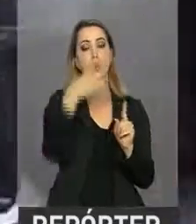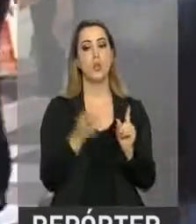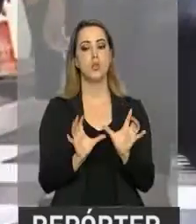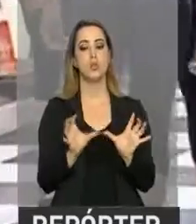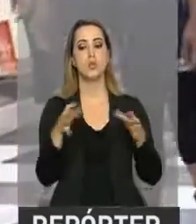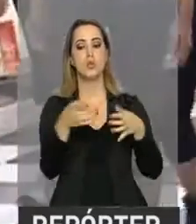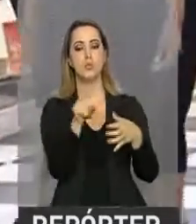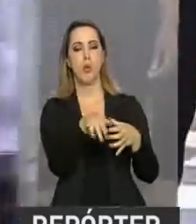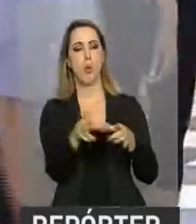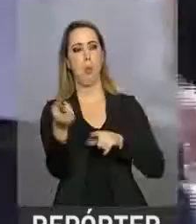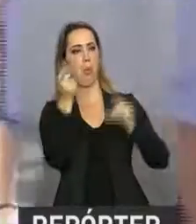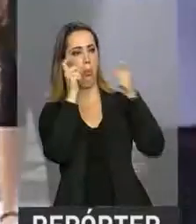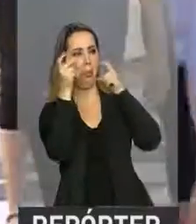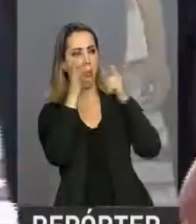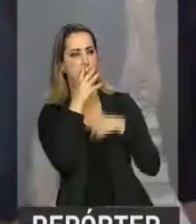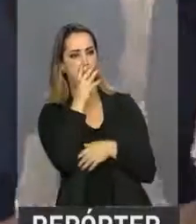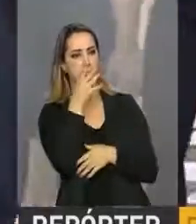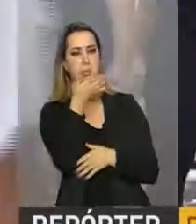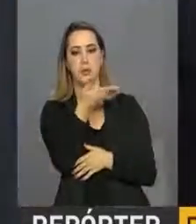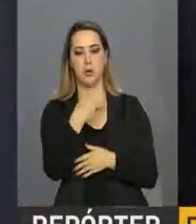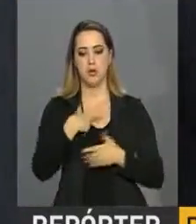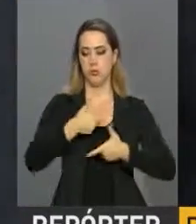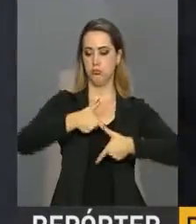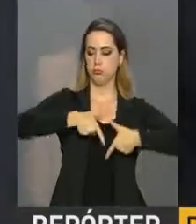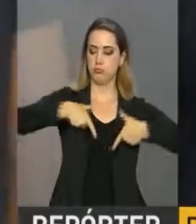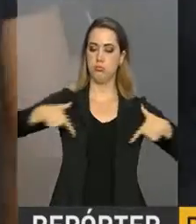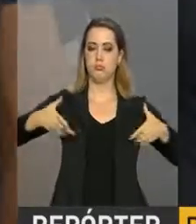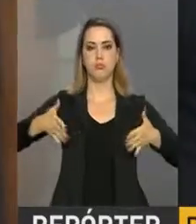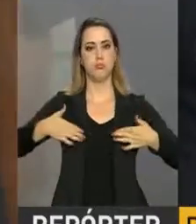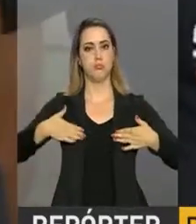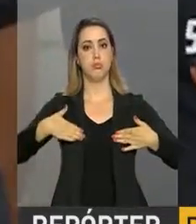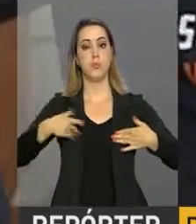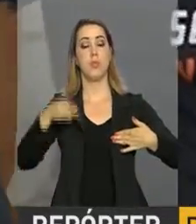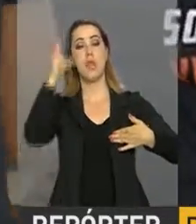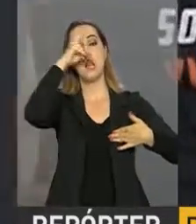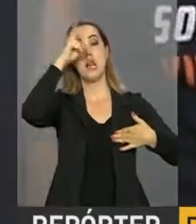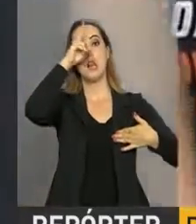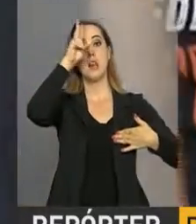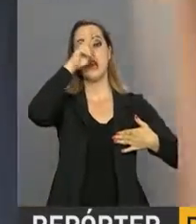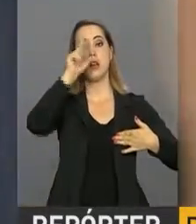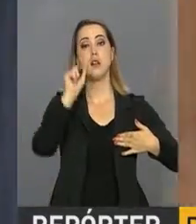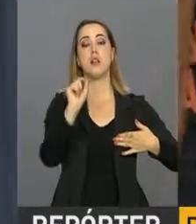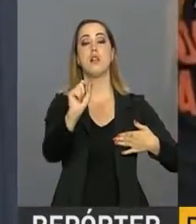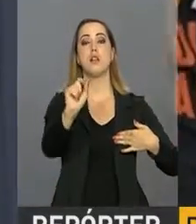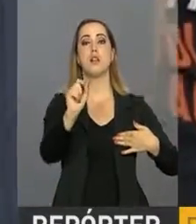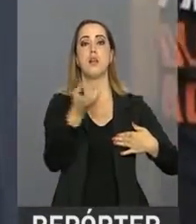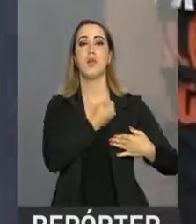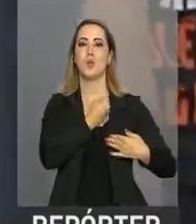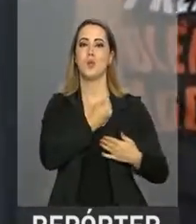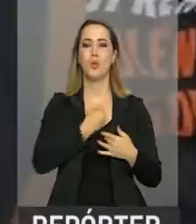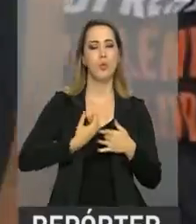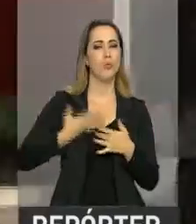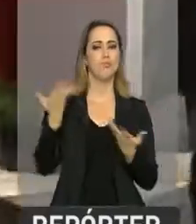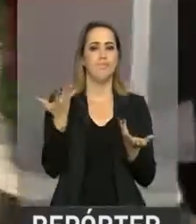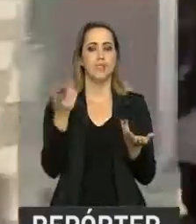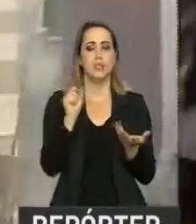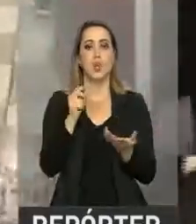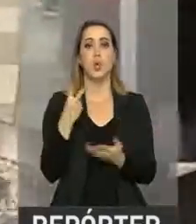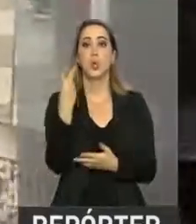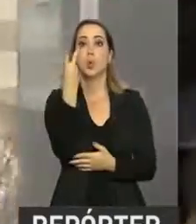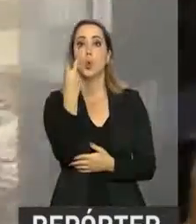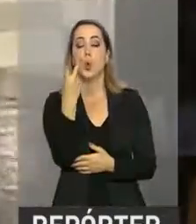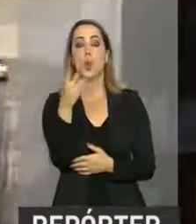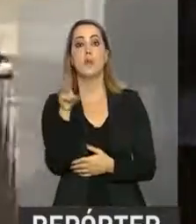grupo chamava atenção. A frase estampada na camiseta lembra o dado alarmante de que a cada